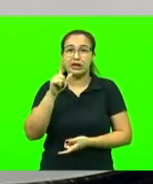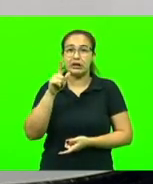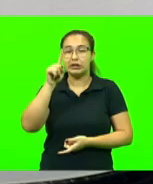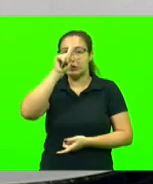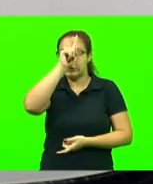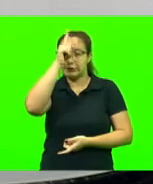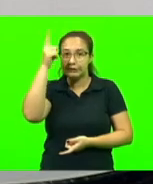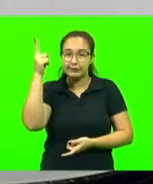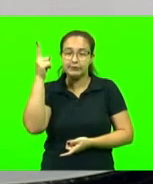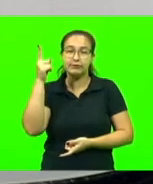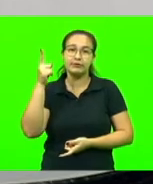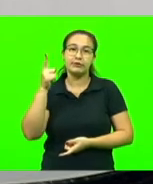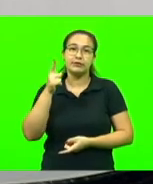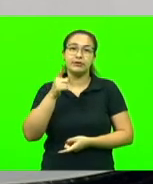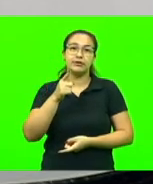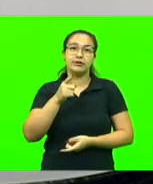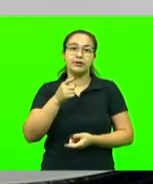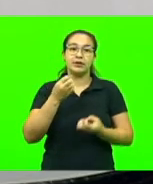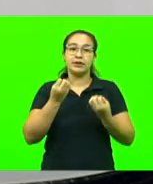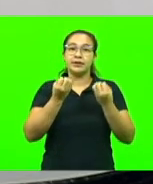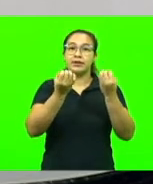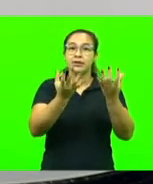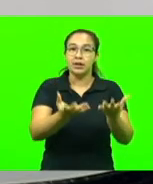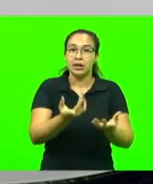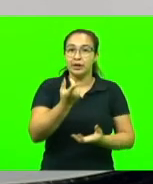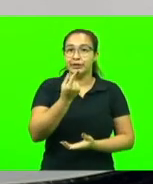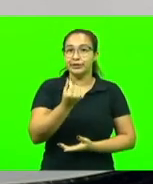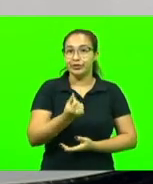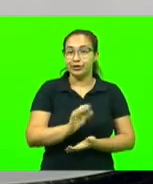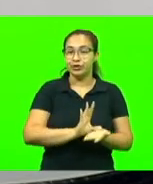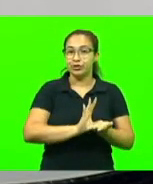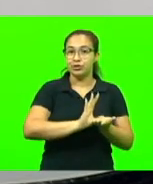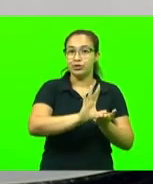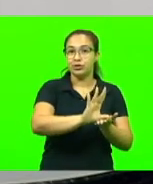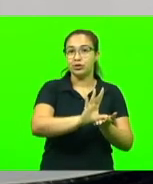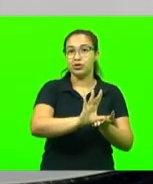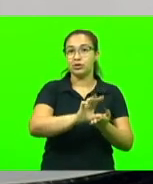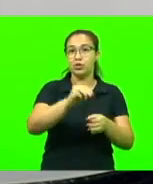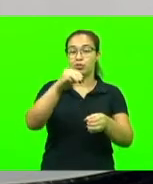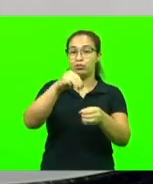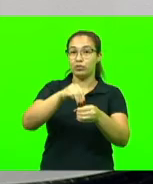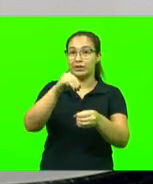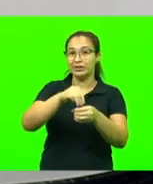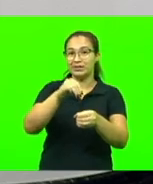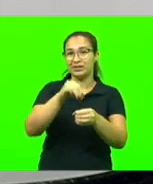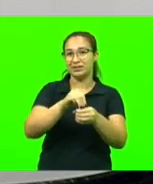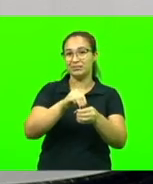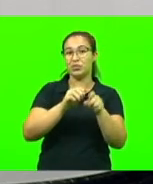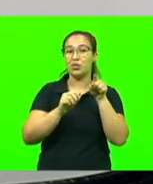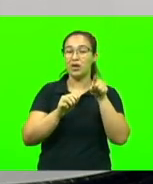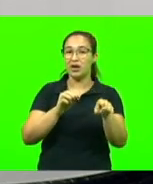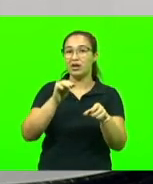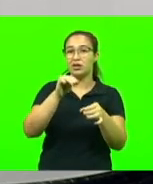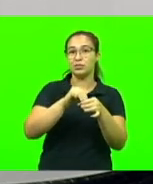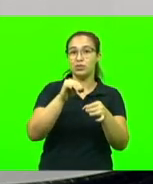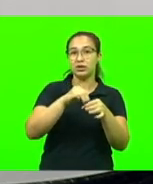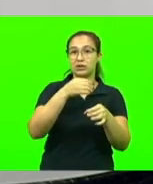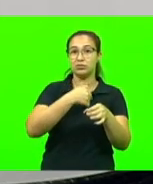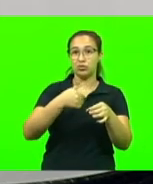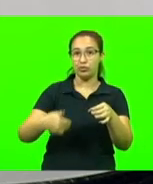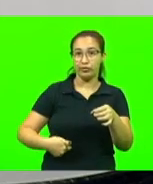que aporte recursos públicos para as cidades, para que os governos municipais